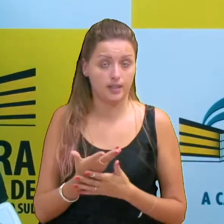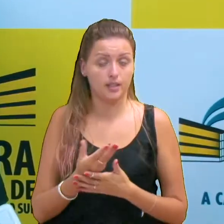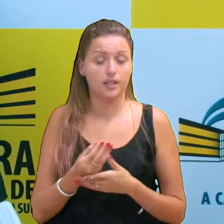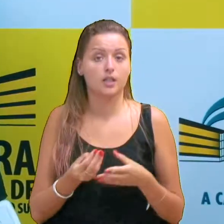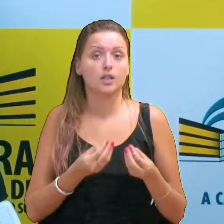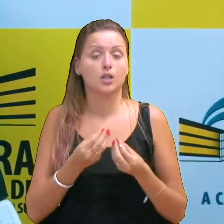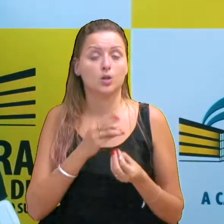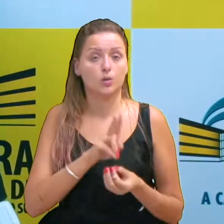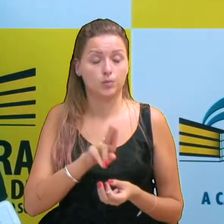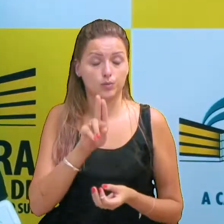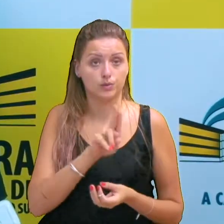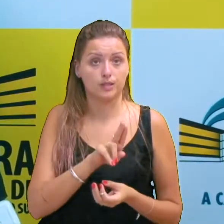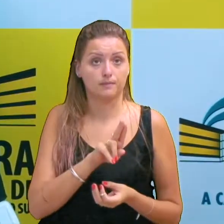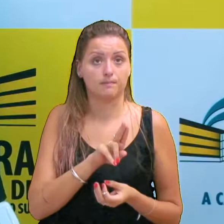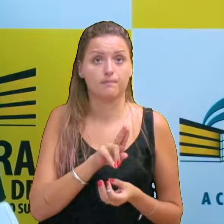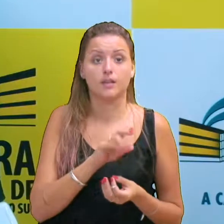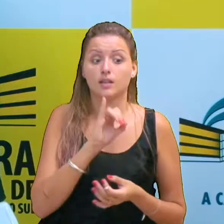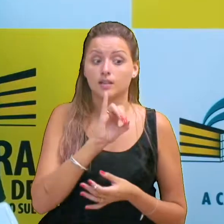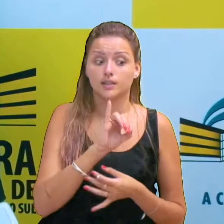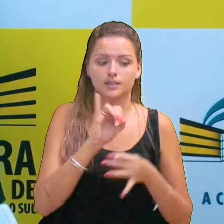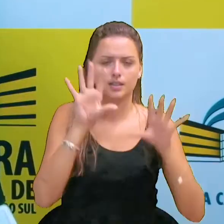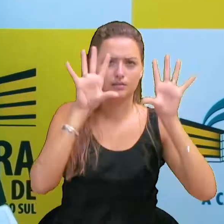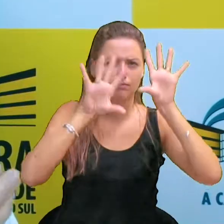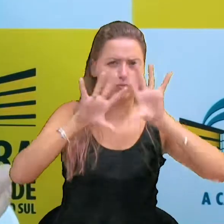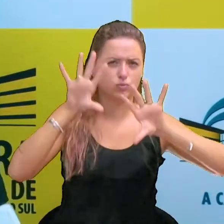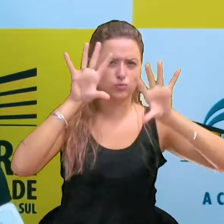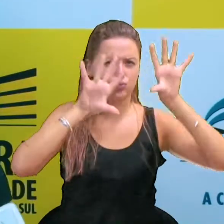saber essas regras. Baixou neblina,